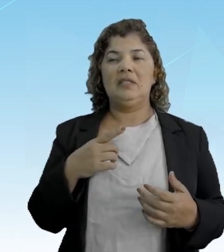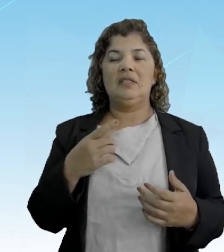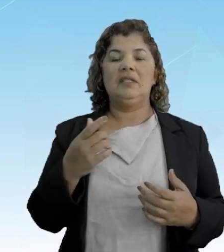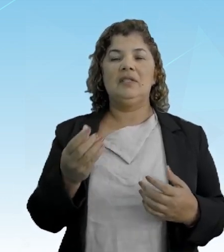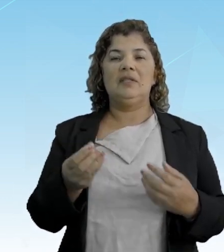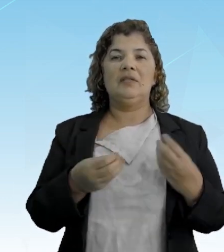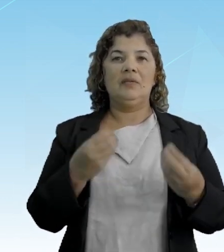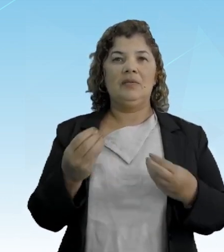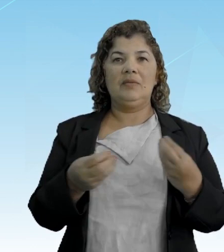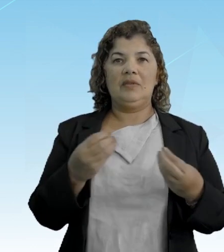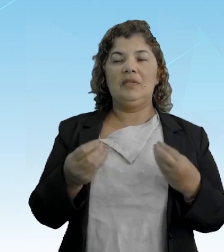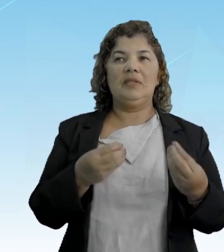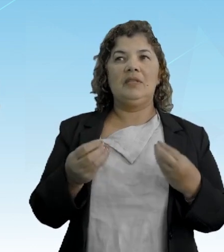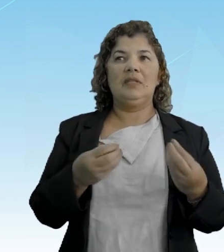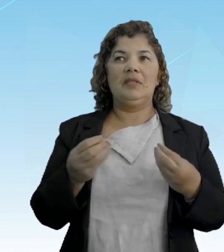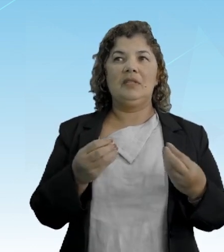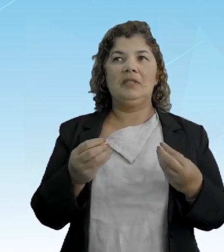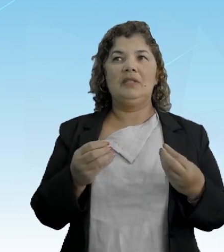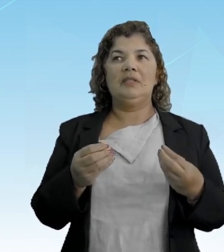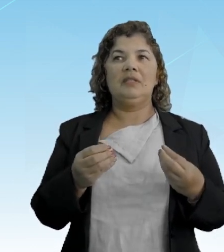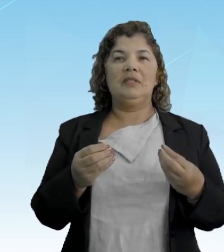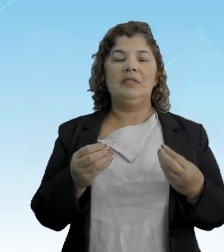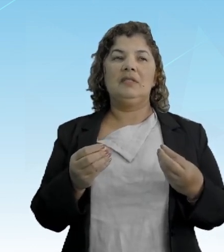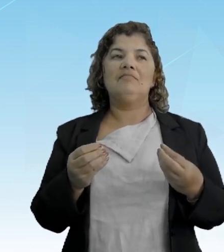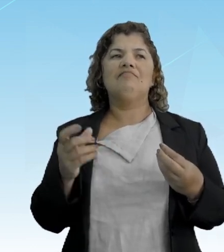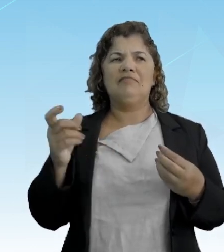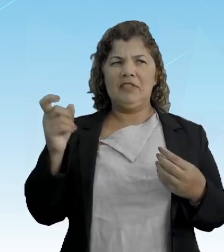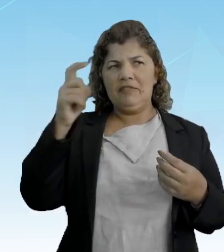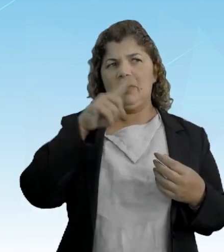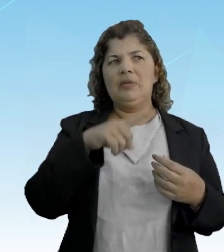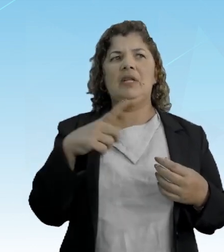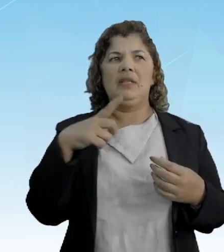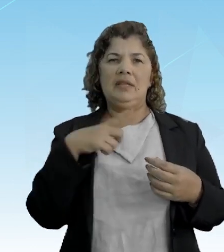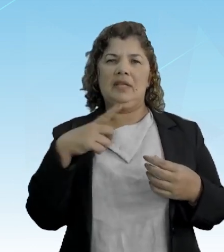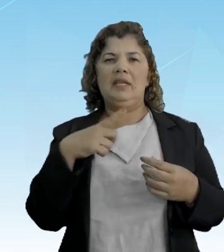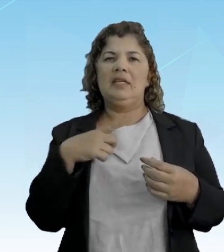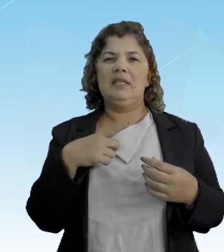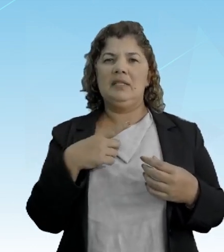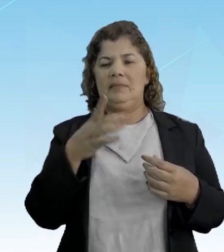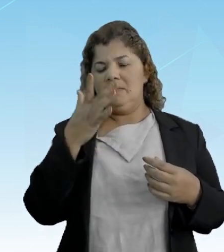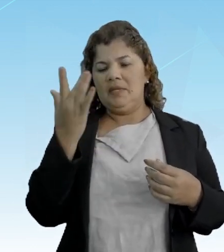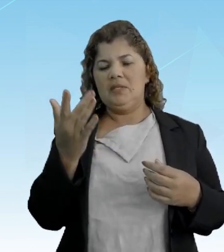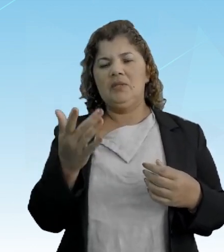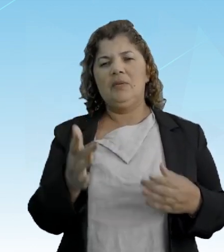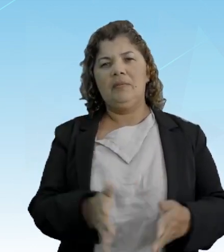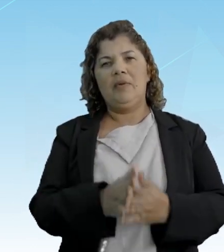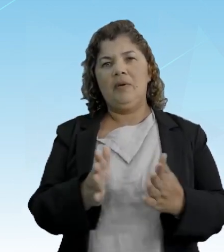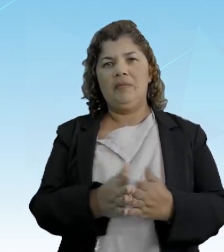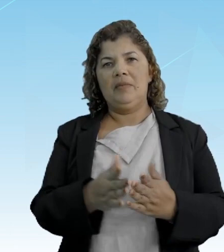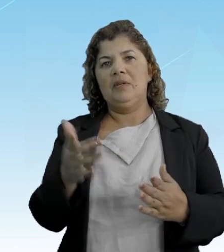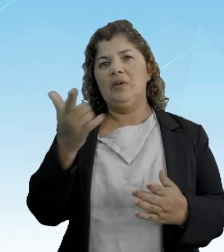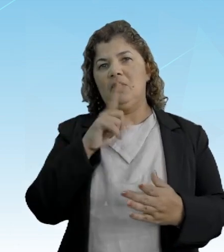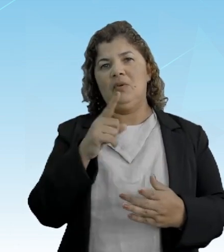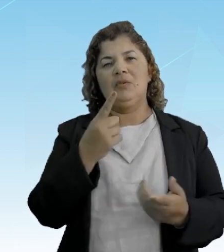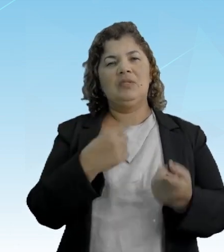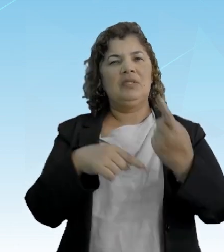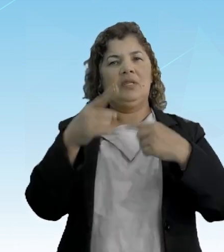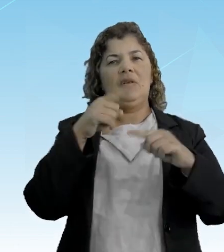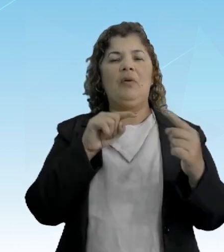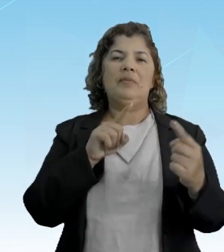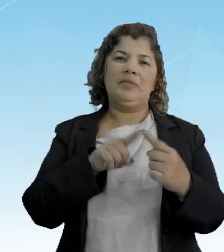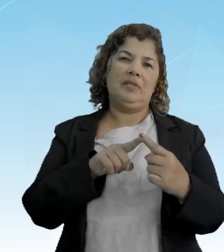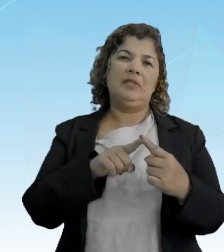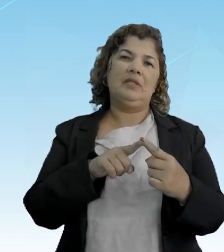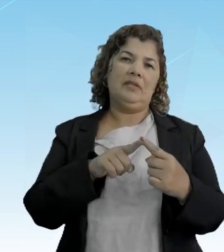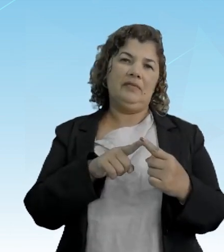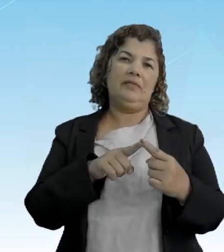como nós já colocamos antes, existem certas dificuldades das pessoas das classes mais baixas atingirem determinados objetivos. Por